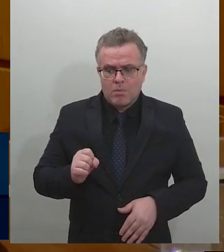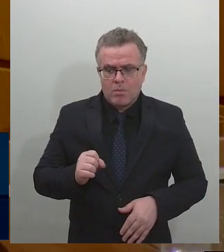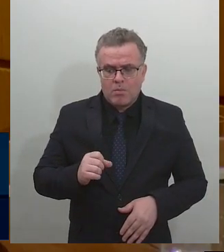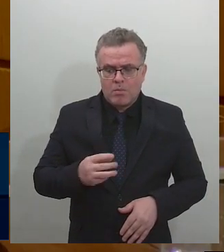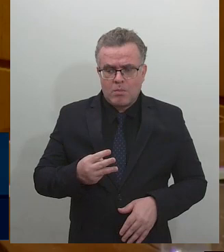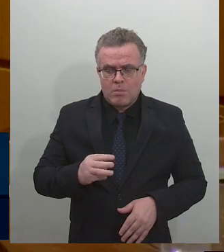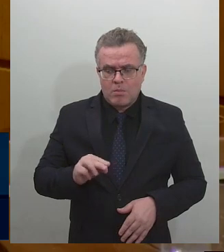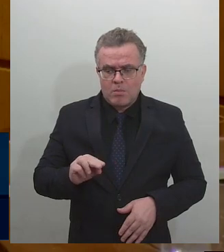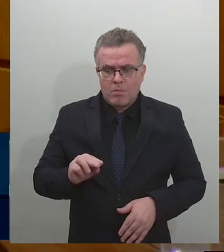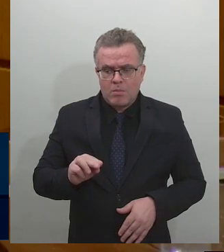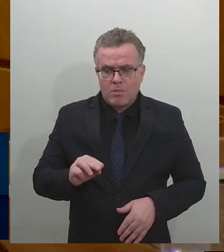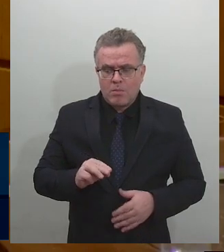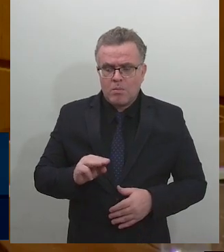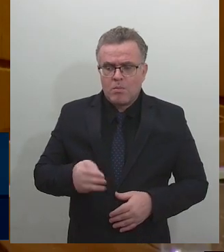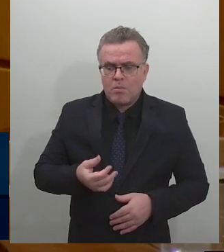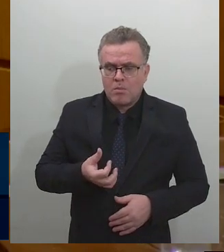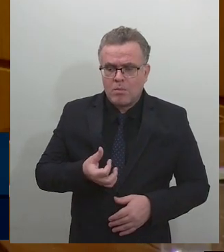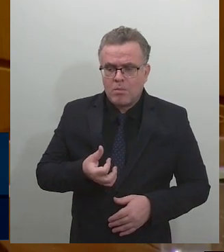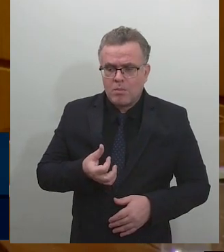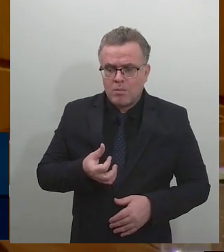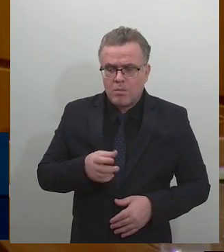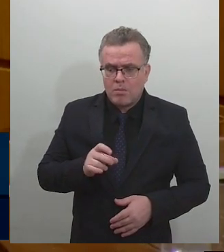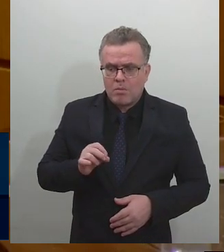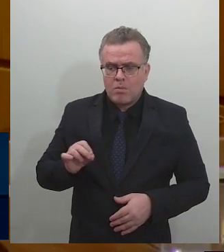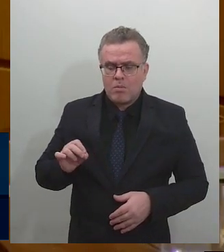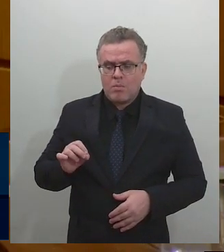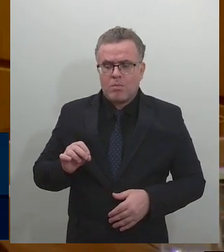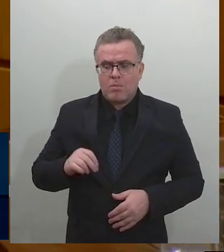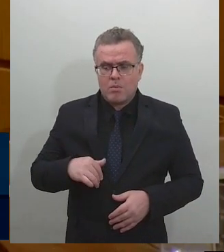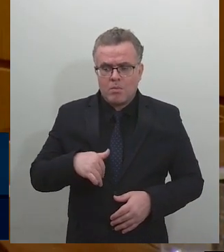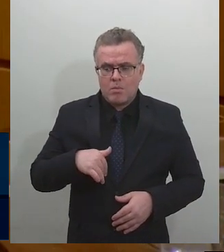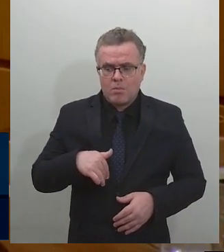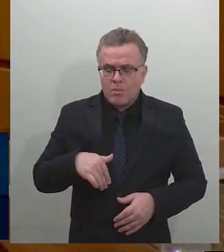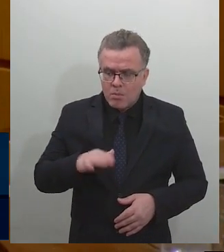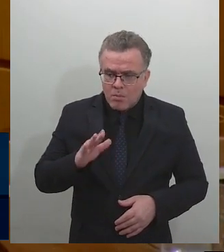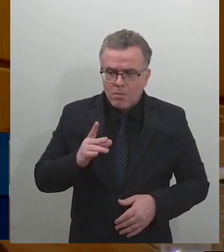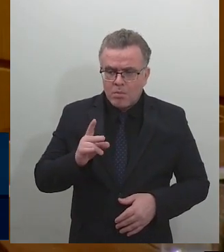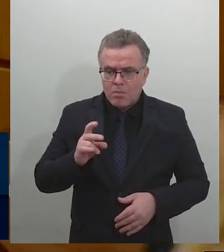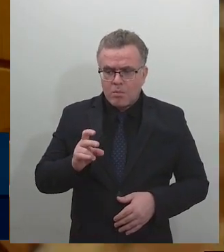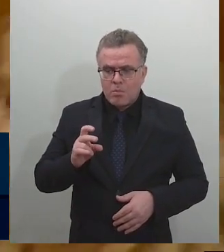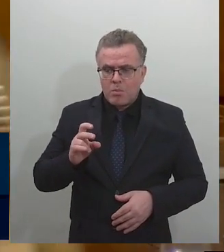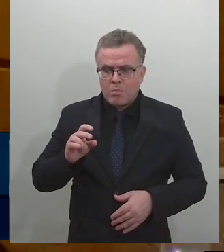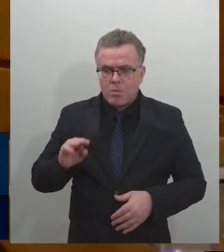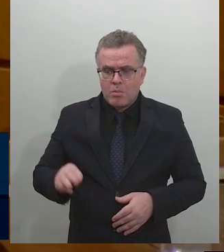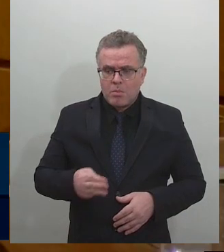e mais 5 milhões para o programa Prato do Povo.